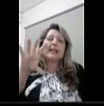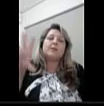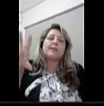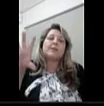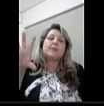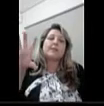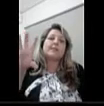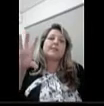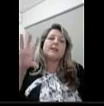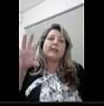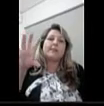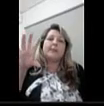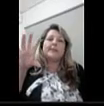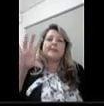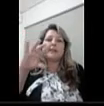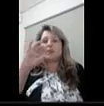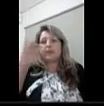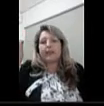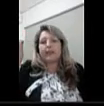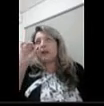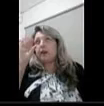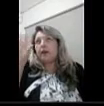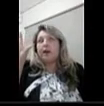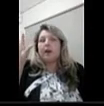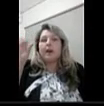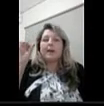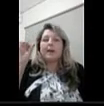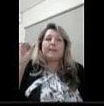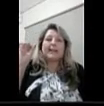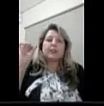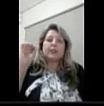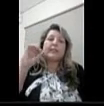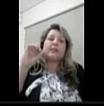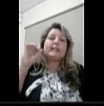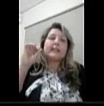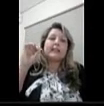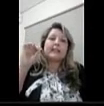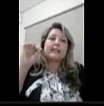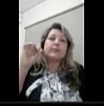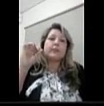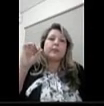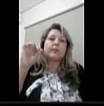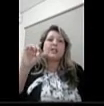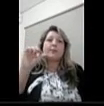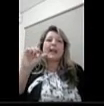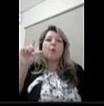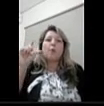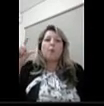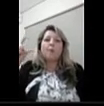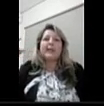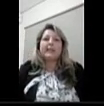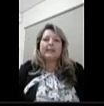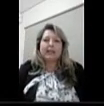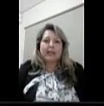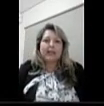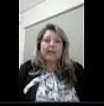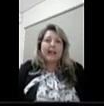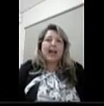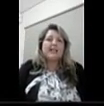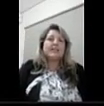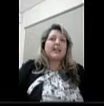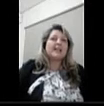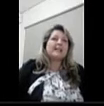Ele tem uma situação que ele precisa resolver lá, matemática. Então, ele tem dificuldade para compreender,